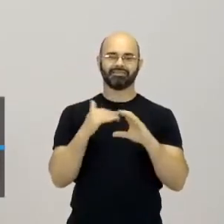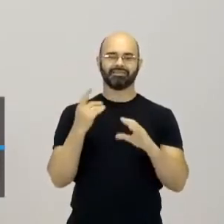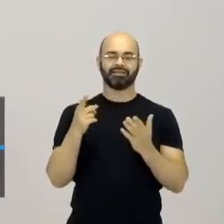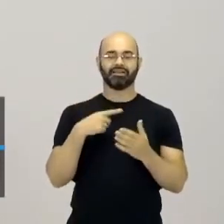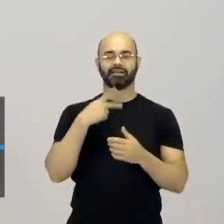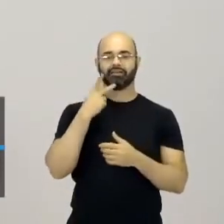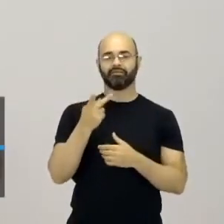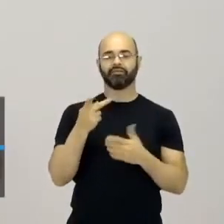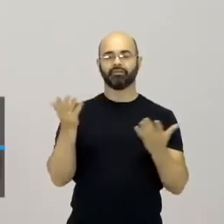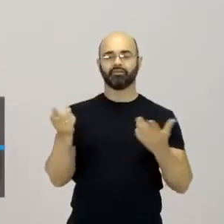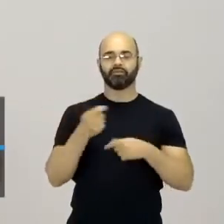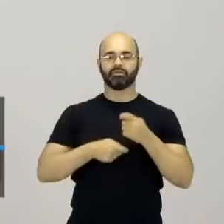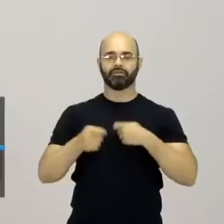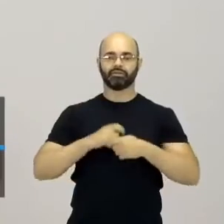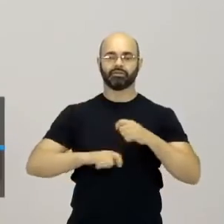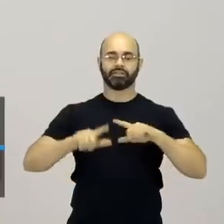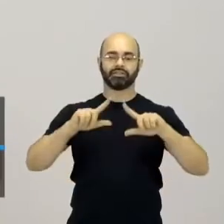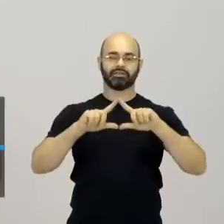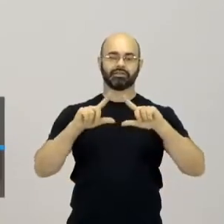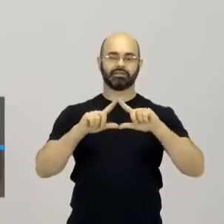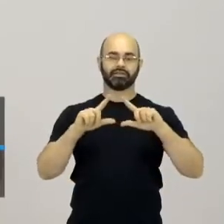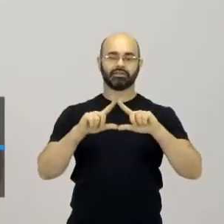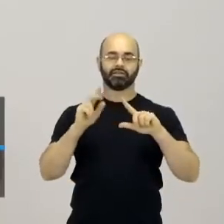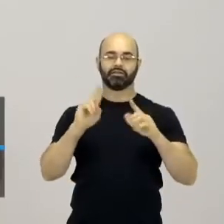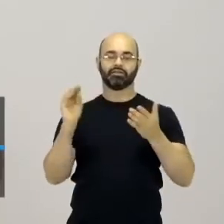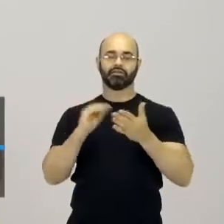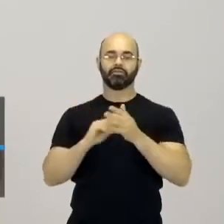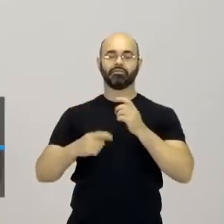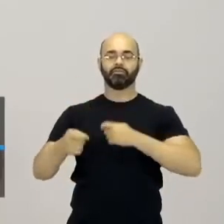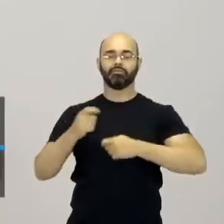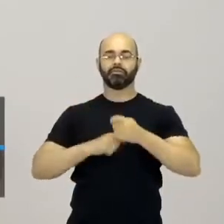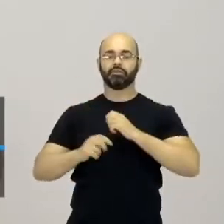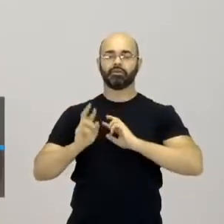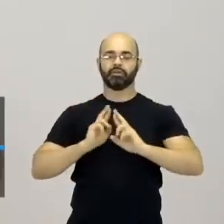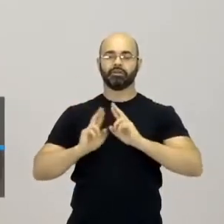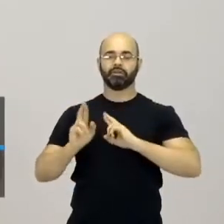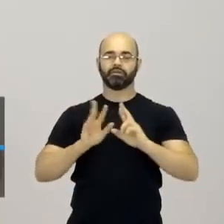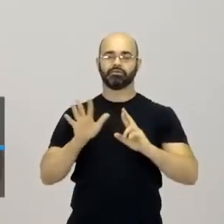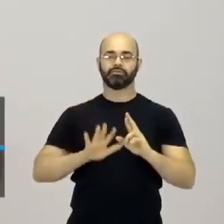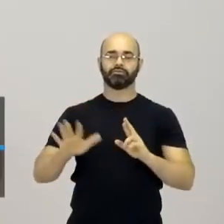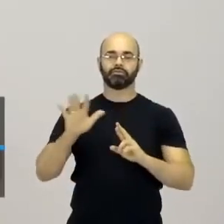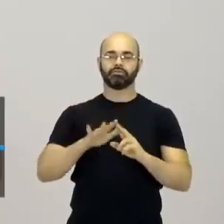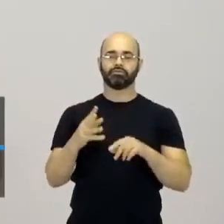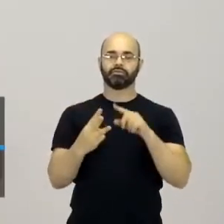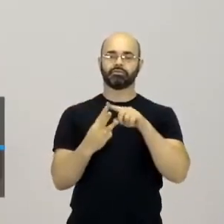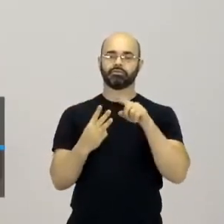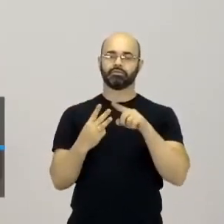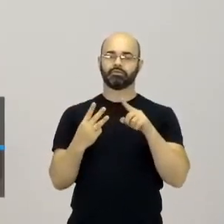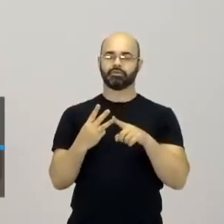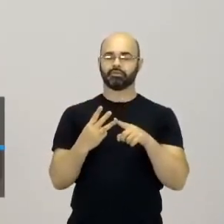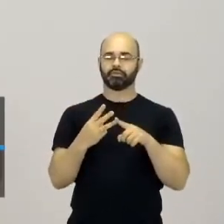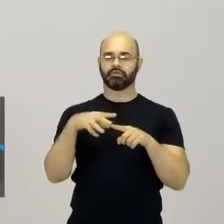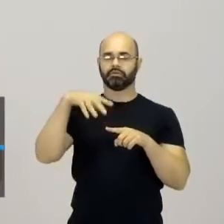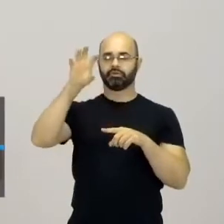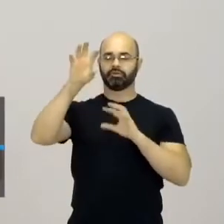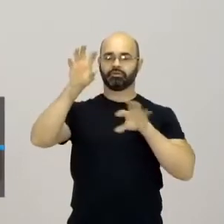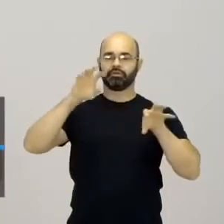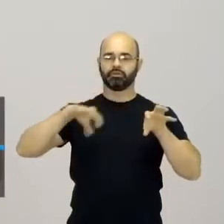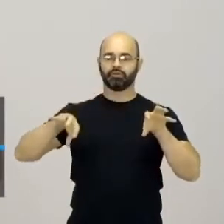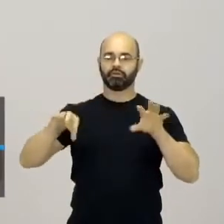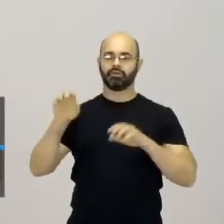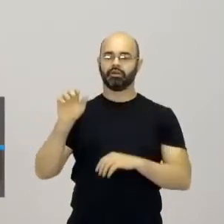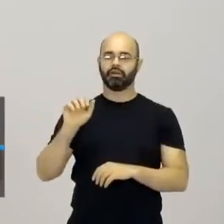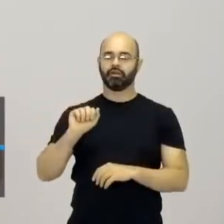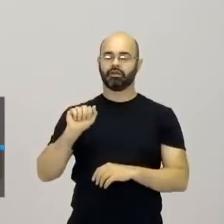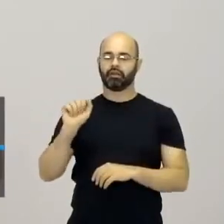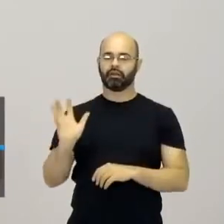ó. Ele fala que o comércio triangular foi o nome atribuído às relações comerciais estabelecidas entre 3 continentes do mundo: África,